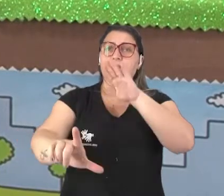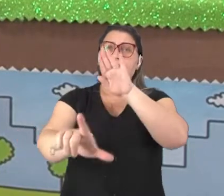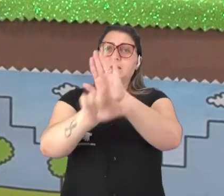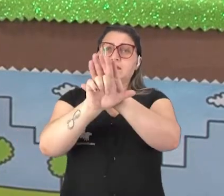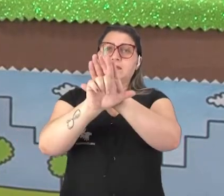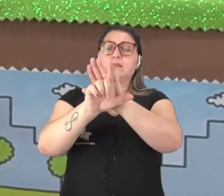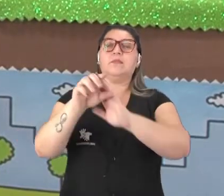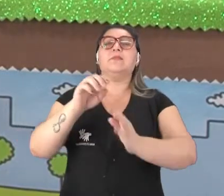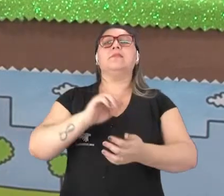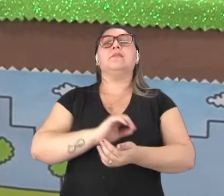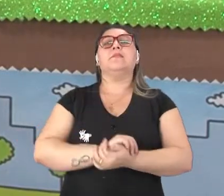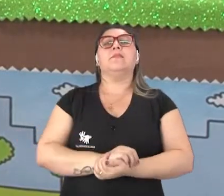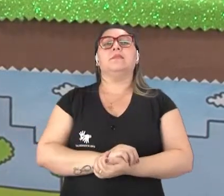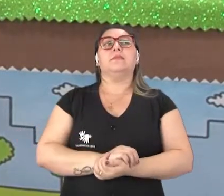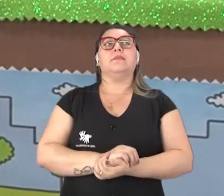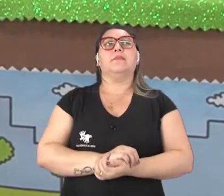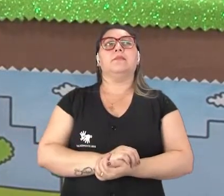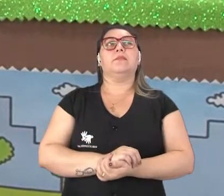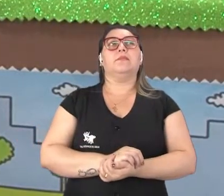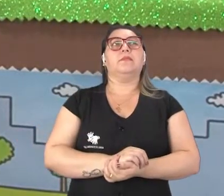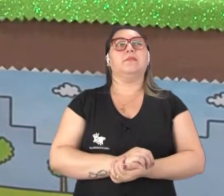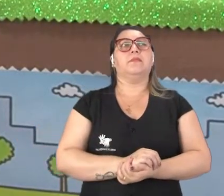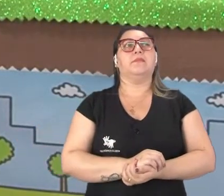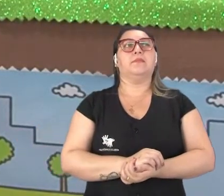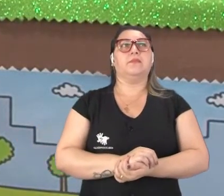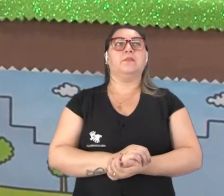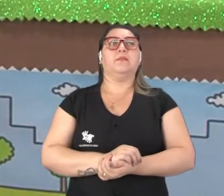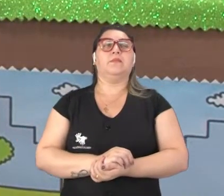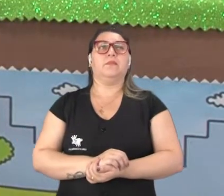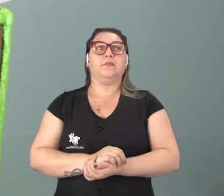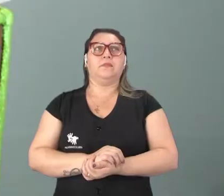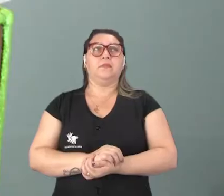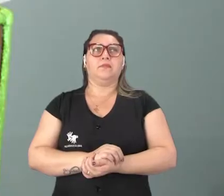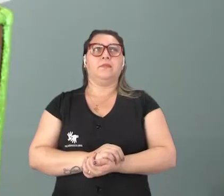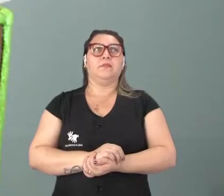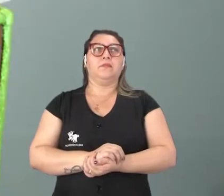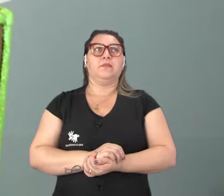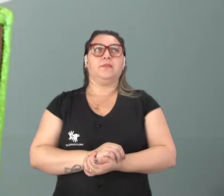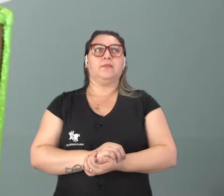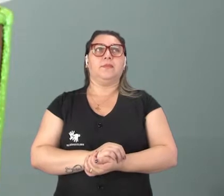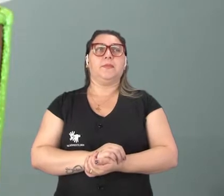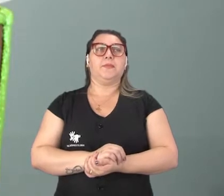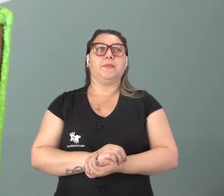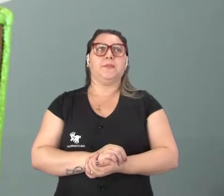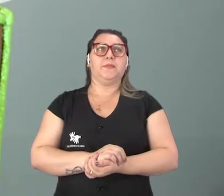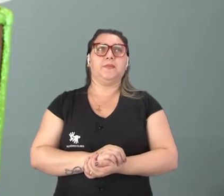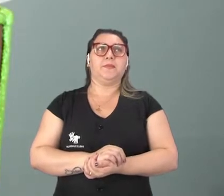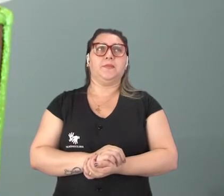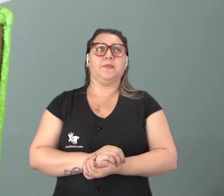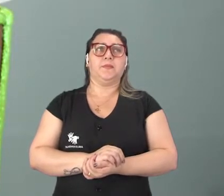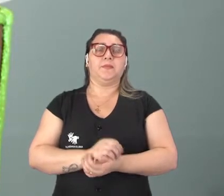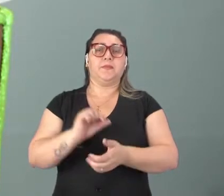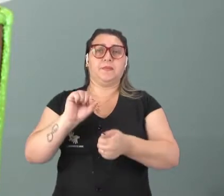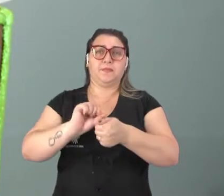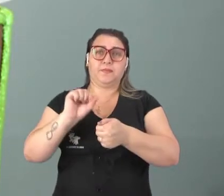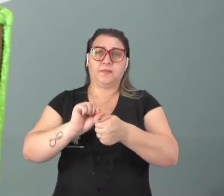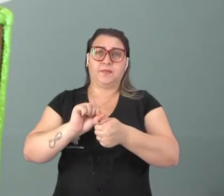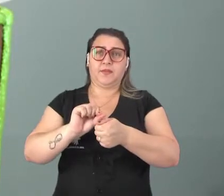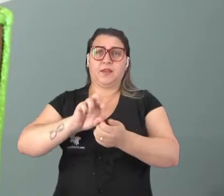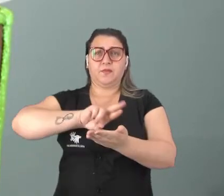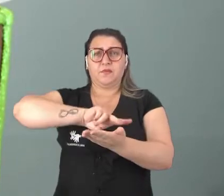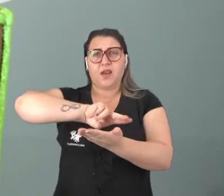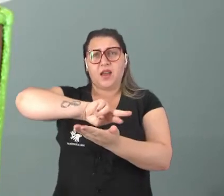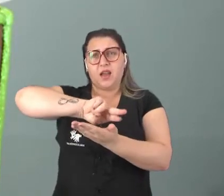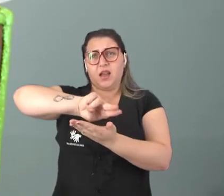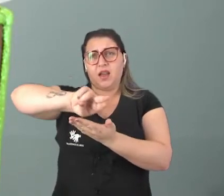lei, né? Aqui a Constituição brasileira, a partir dessa lei foram criadas muitas